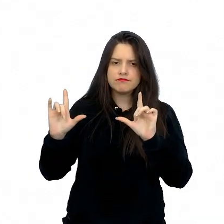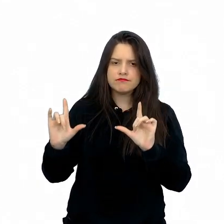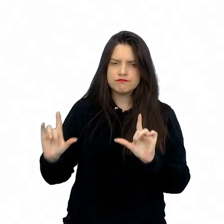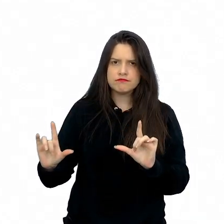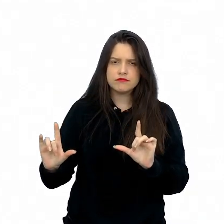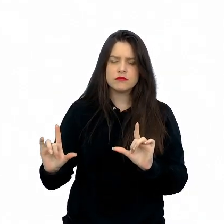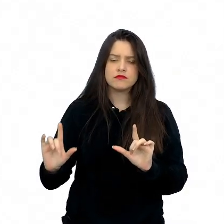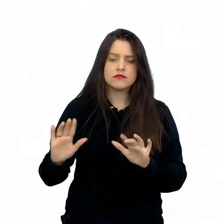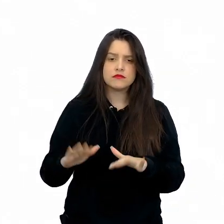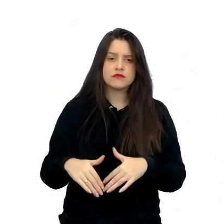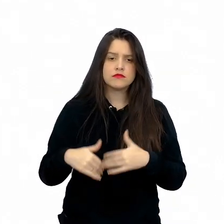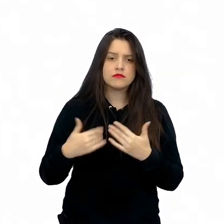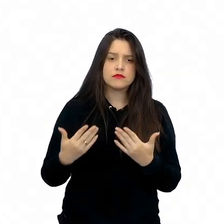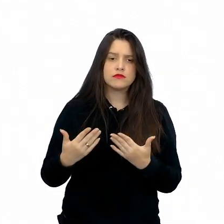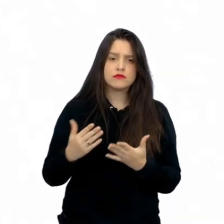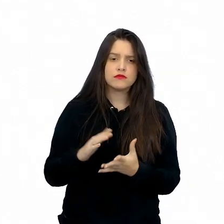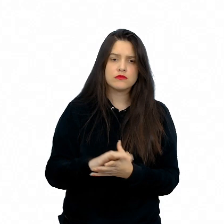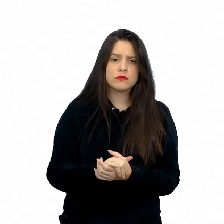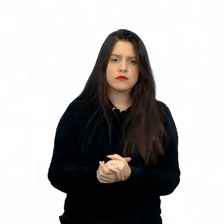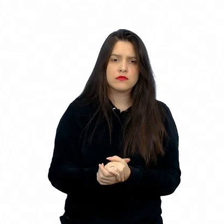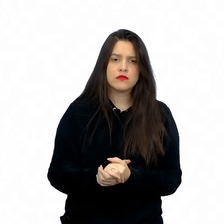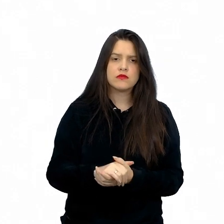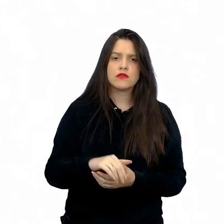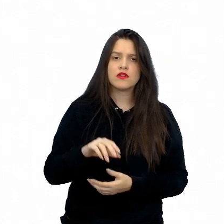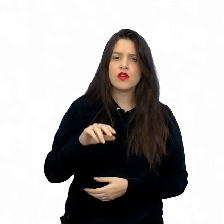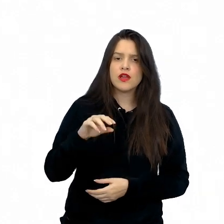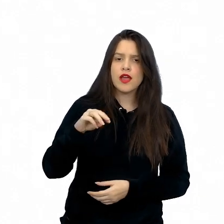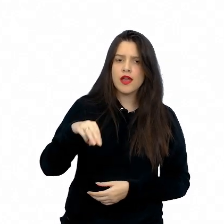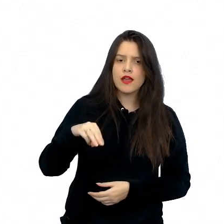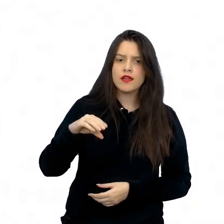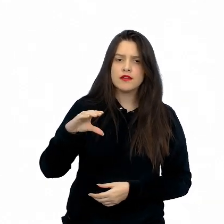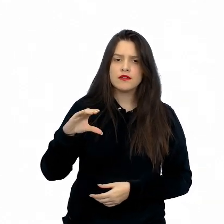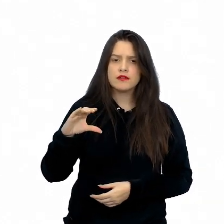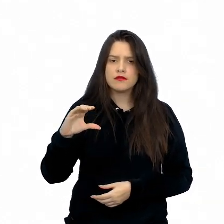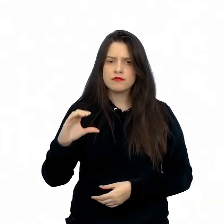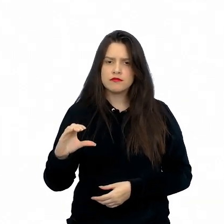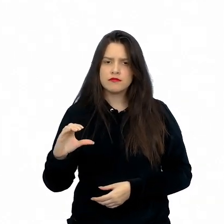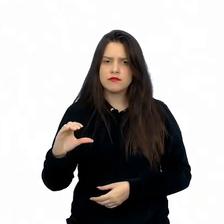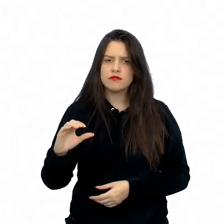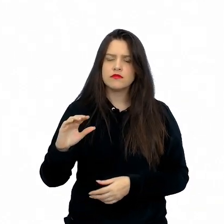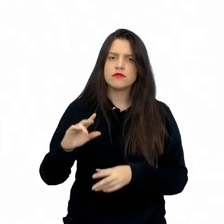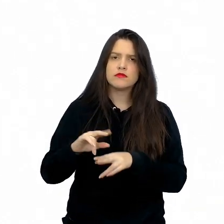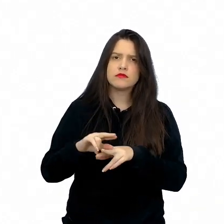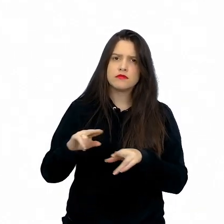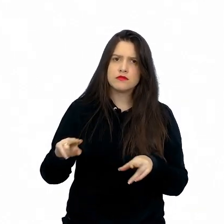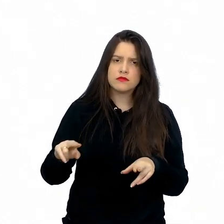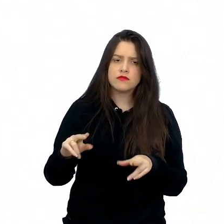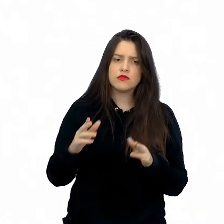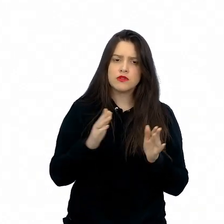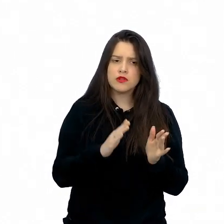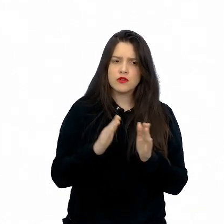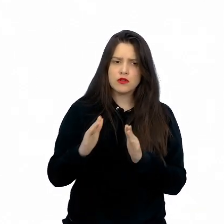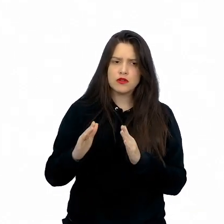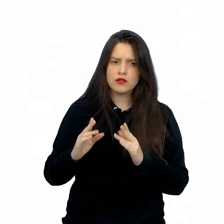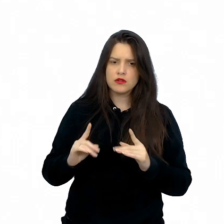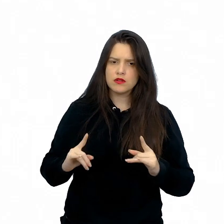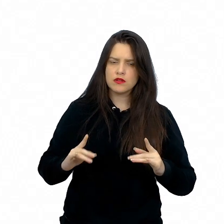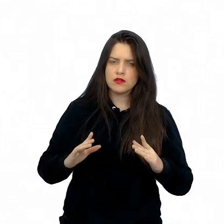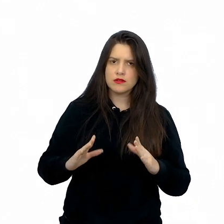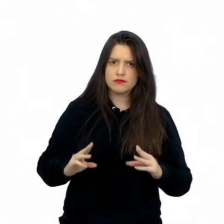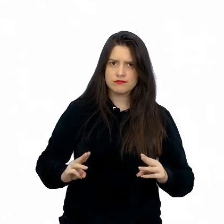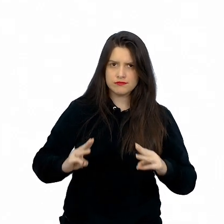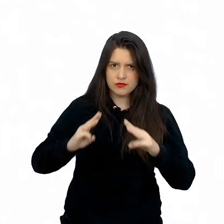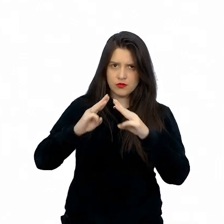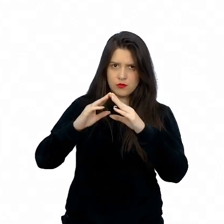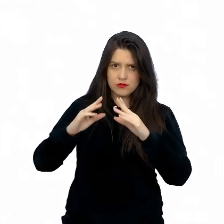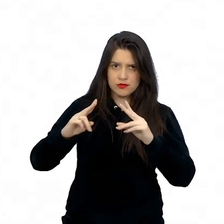reconhecer o triângulo retângulo, reconhecer a aresta como lado de um triângulo, passou essa